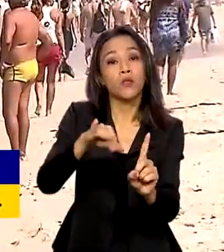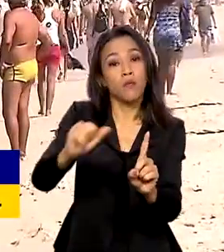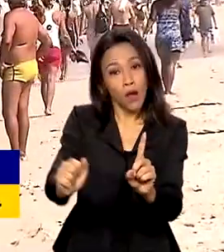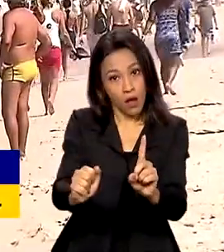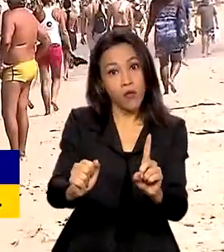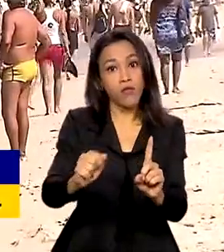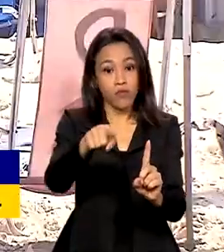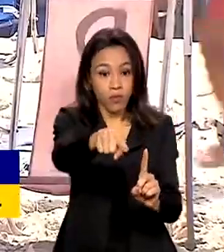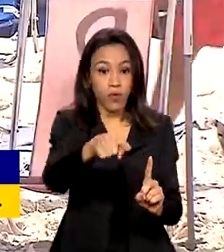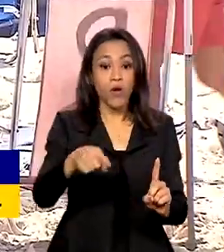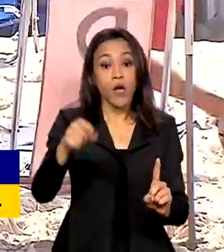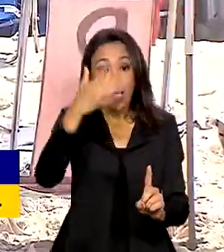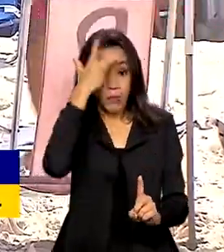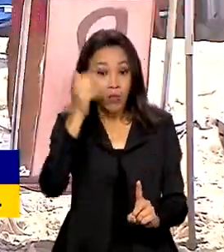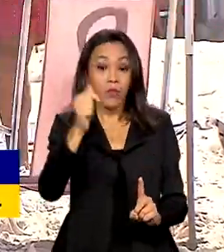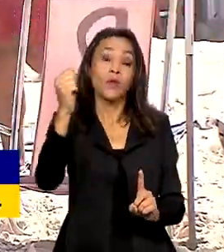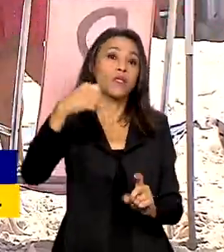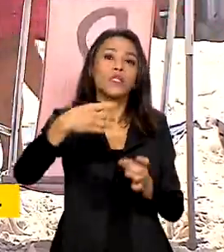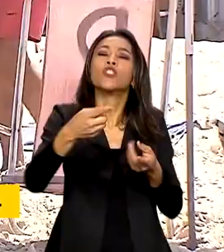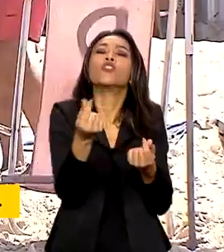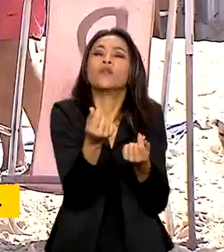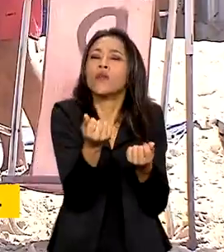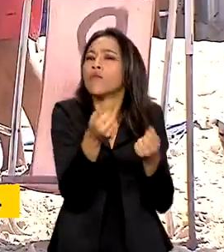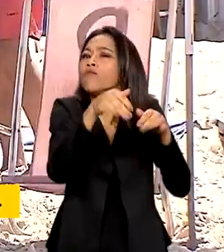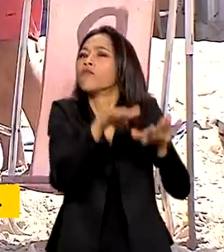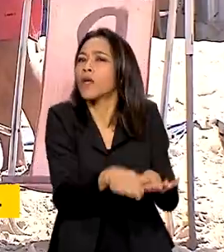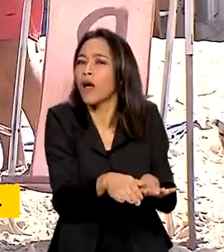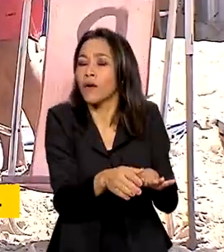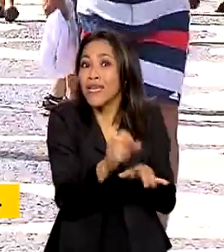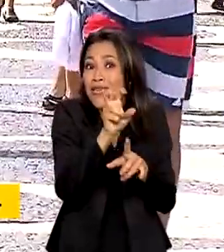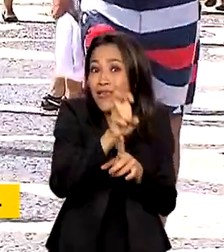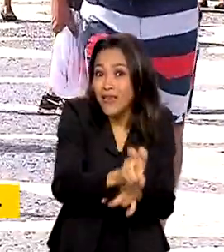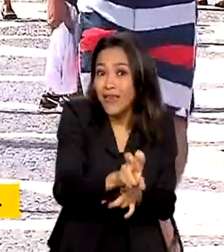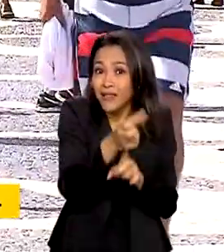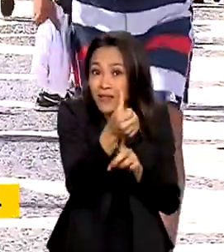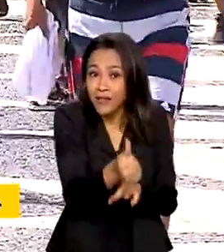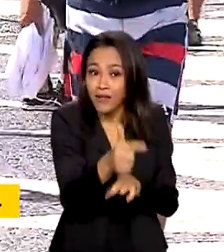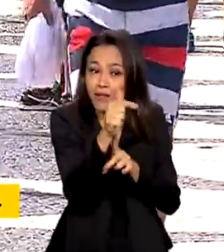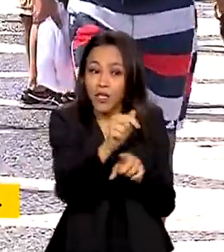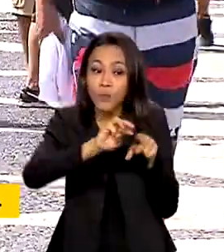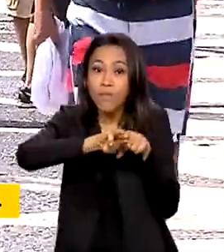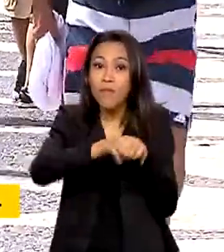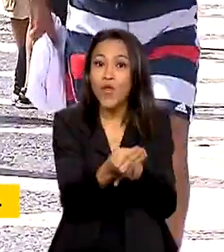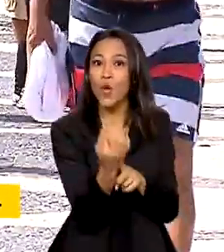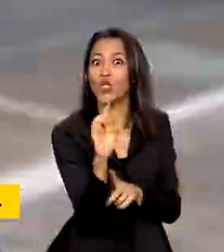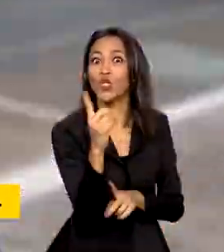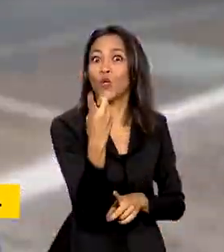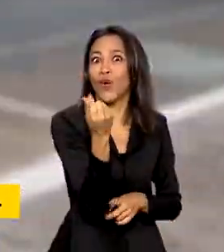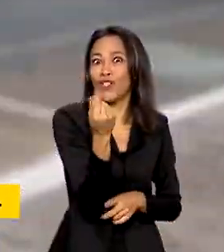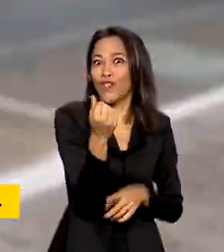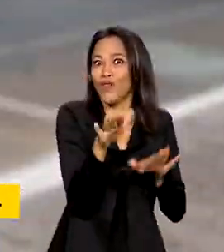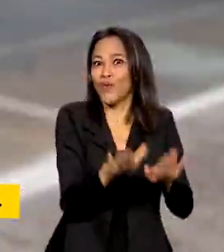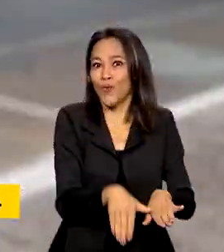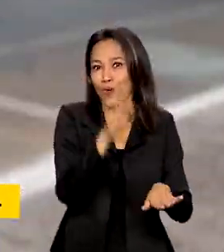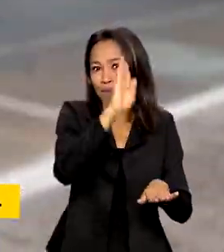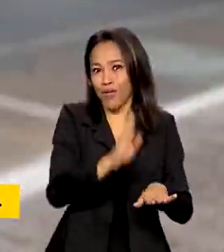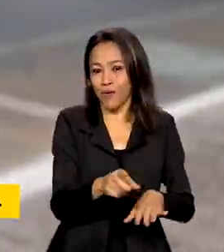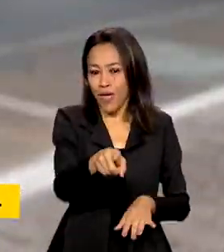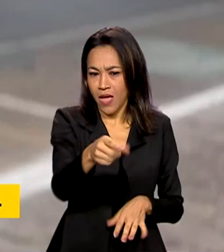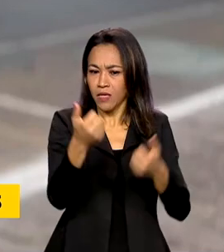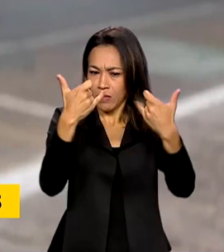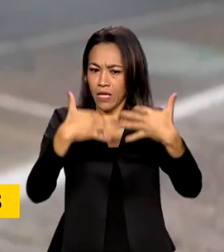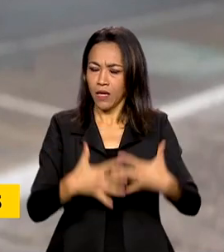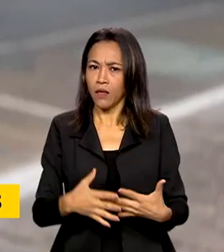turistas estrangeiros deixaram aqui no Brasil 567 milhões de dólares. Quanto mais turista